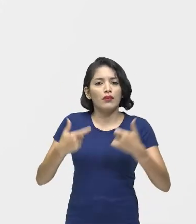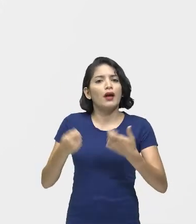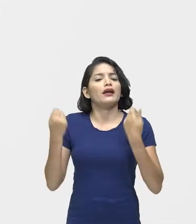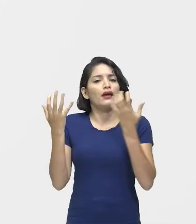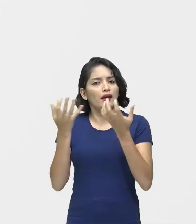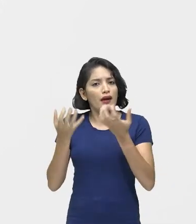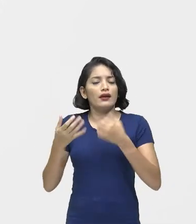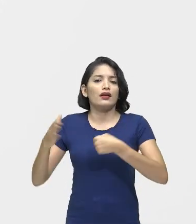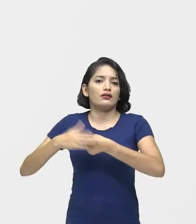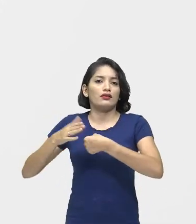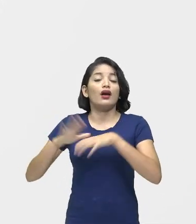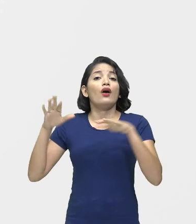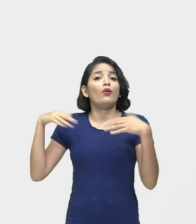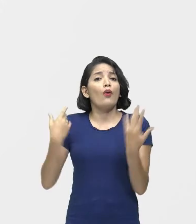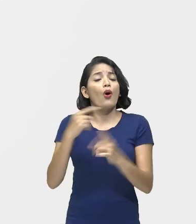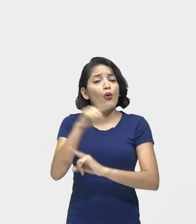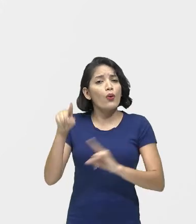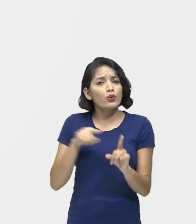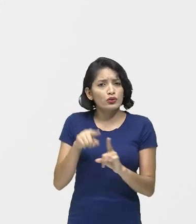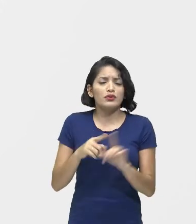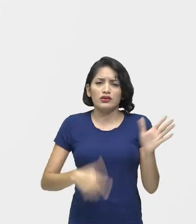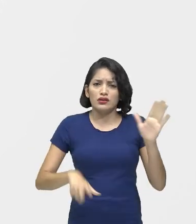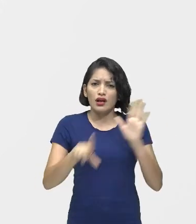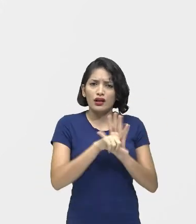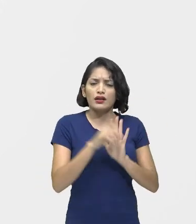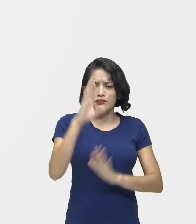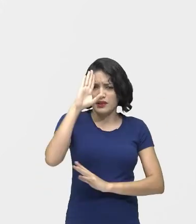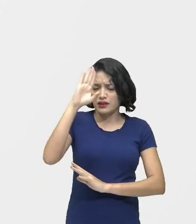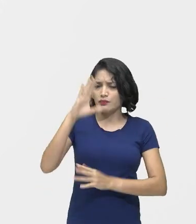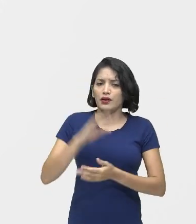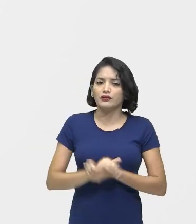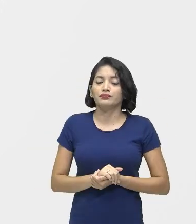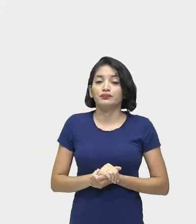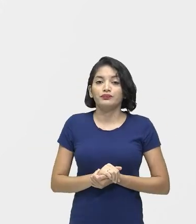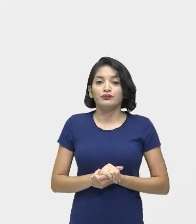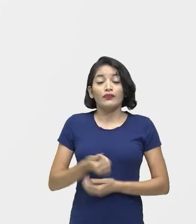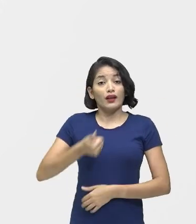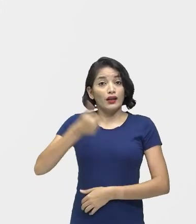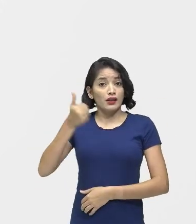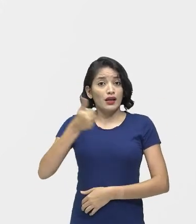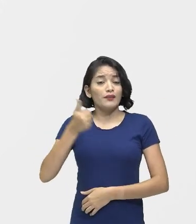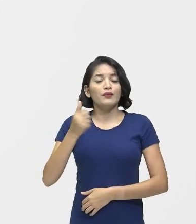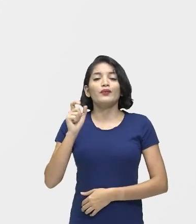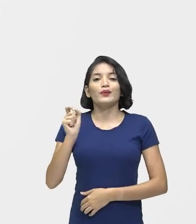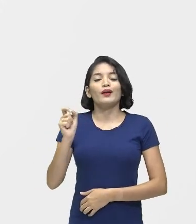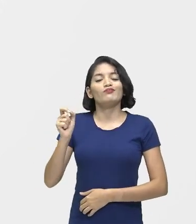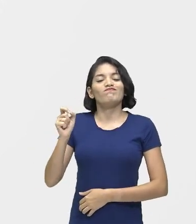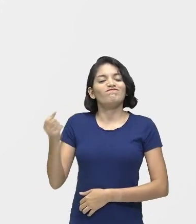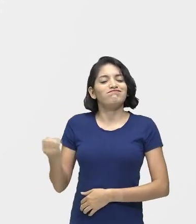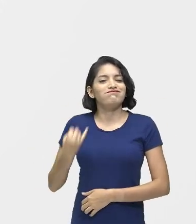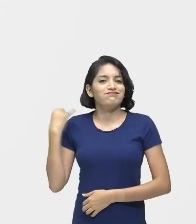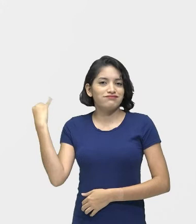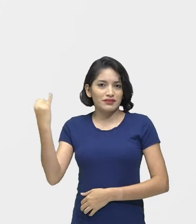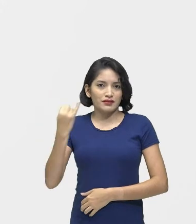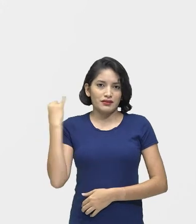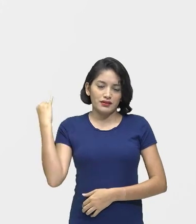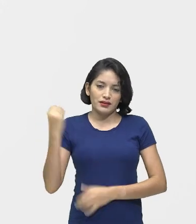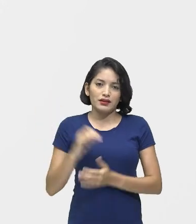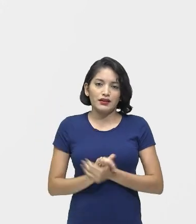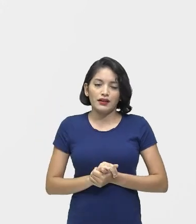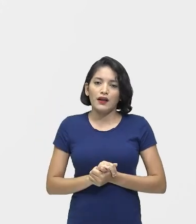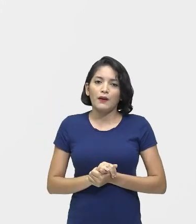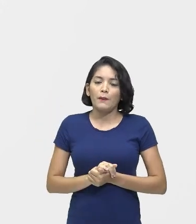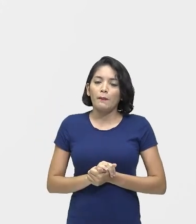independência. Dentre os objetivos dessas leis. Então aí, na primeira questão, eu já tenho um ponto muito importante. Aumentar a